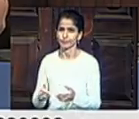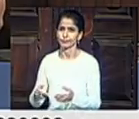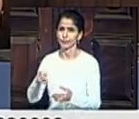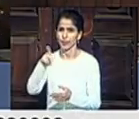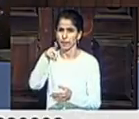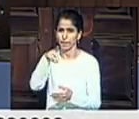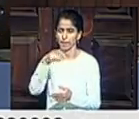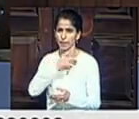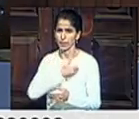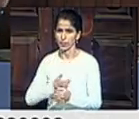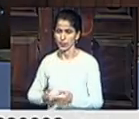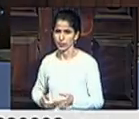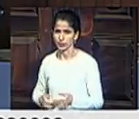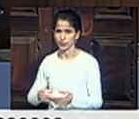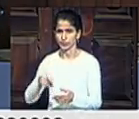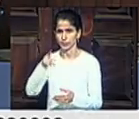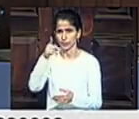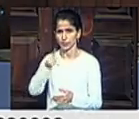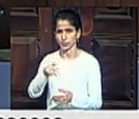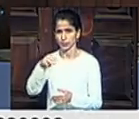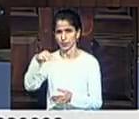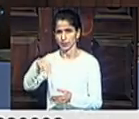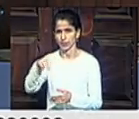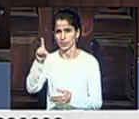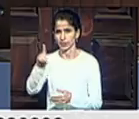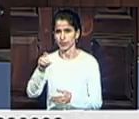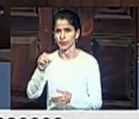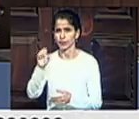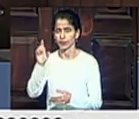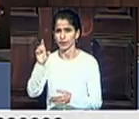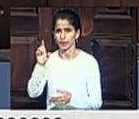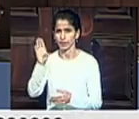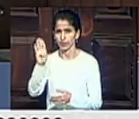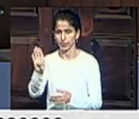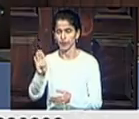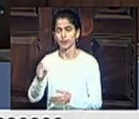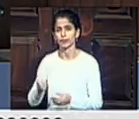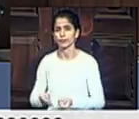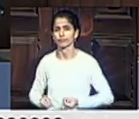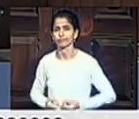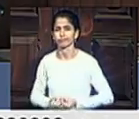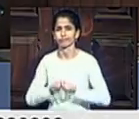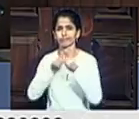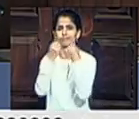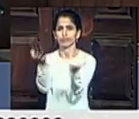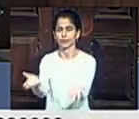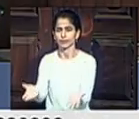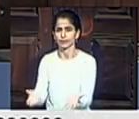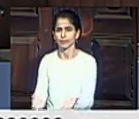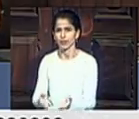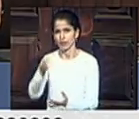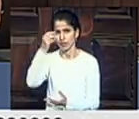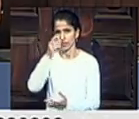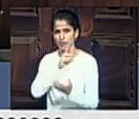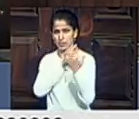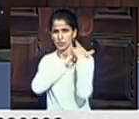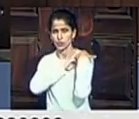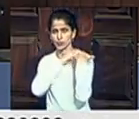PMDB joga no colo da sociedade essa responsabilidade.